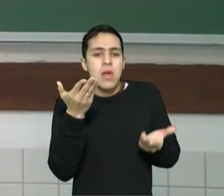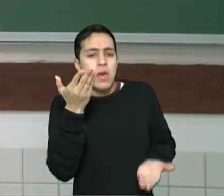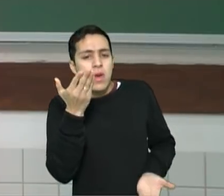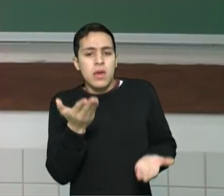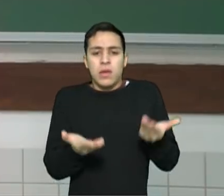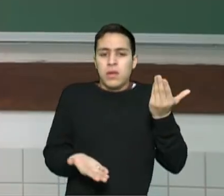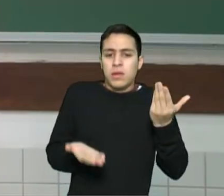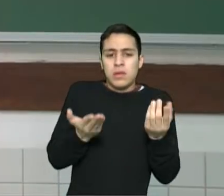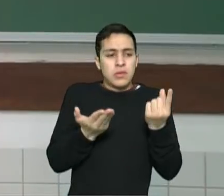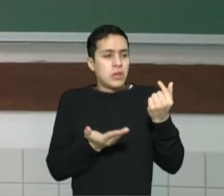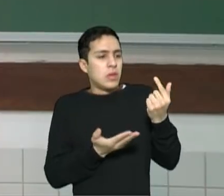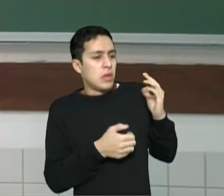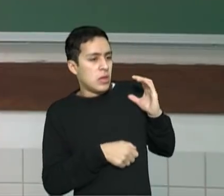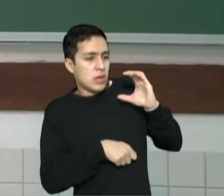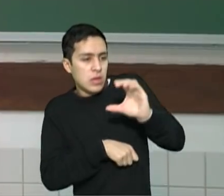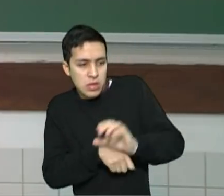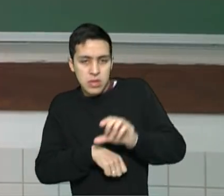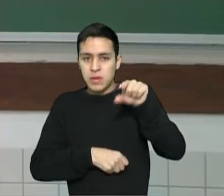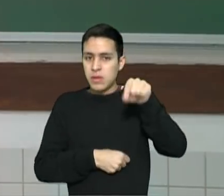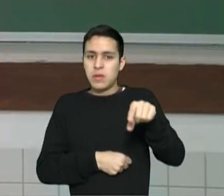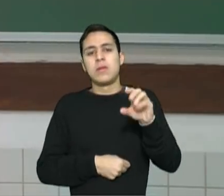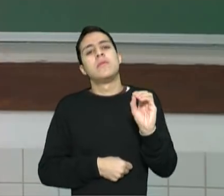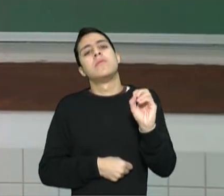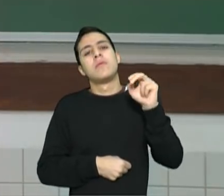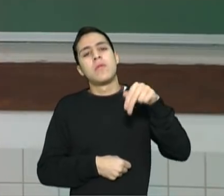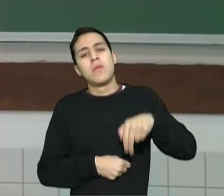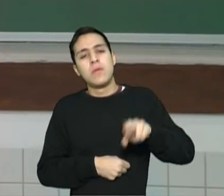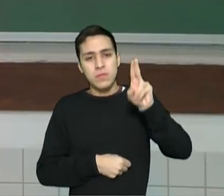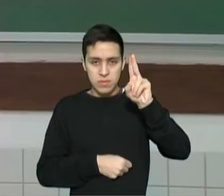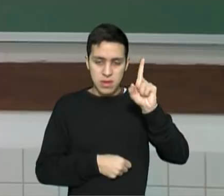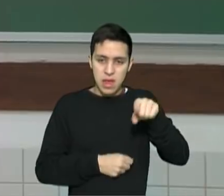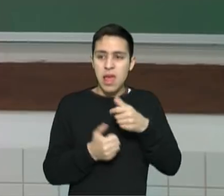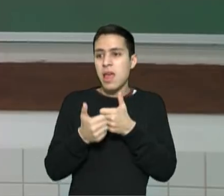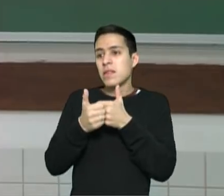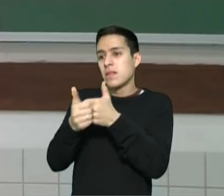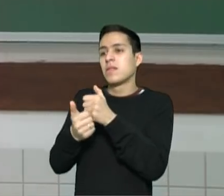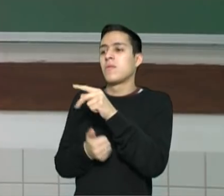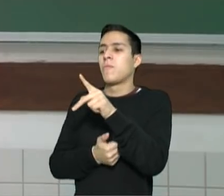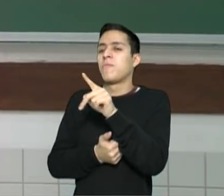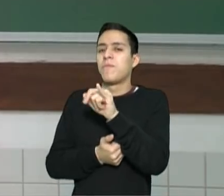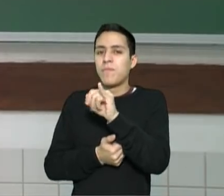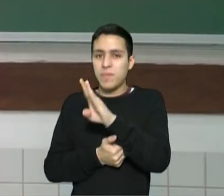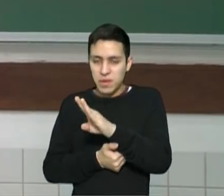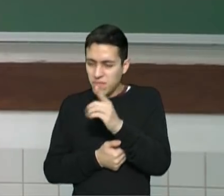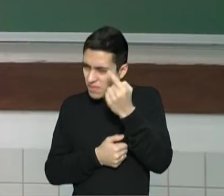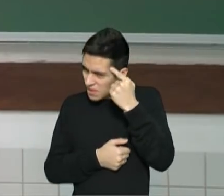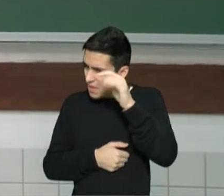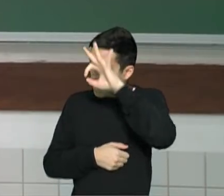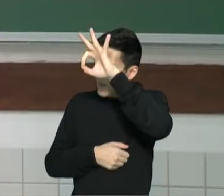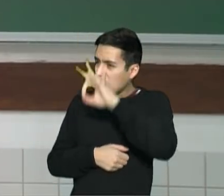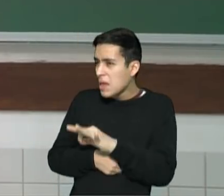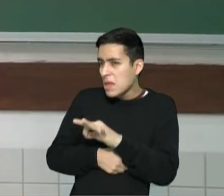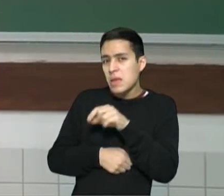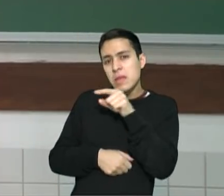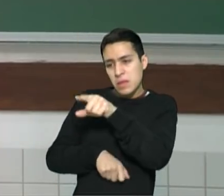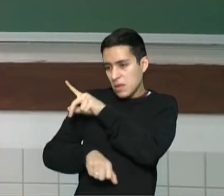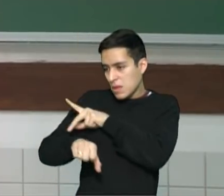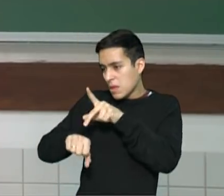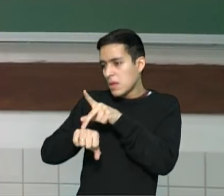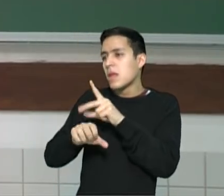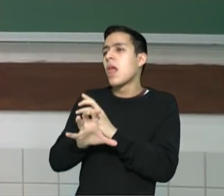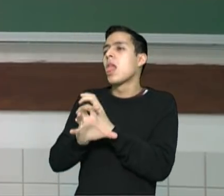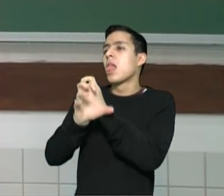dessa emissão de dinheiro para a ONU? De acordo com o PIB. Então, se faz um percentual em cima do PIB do país de